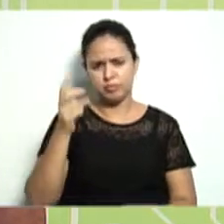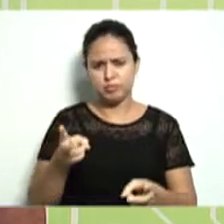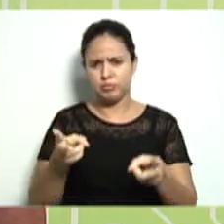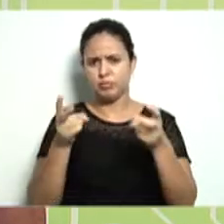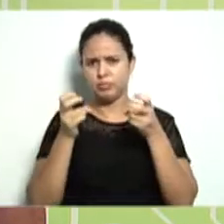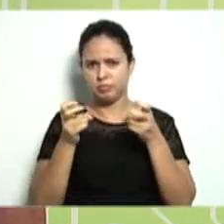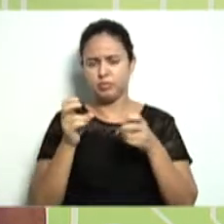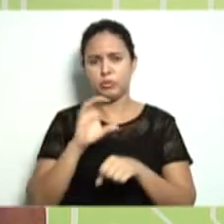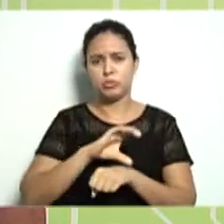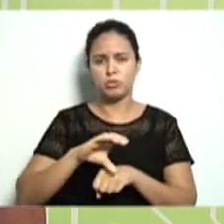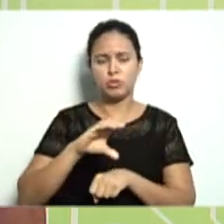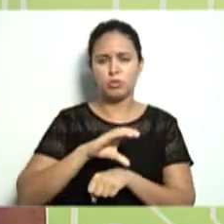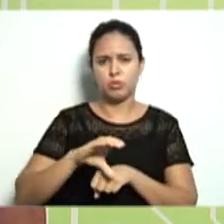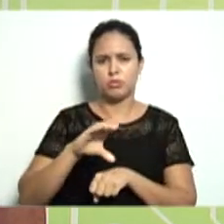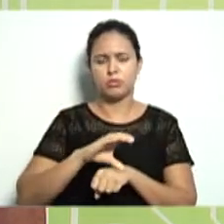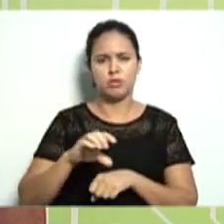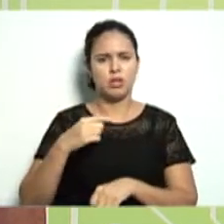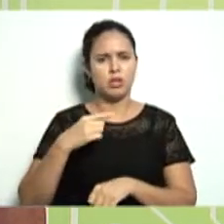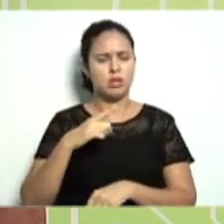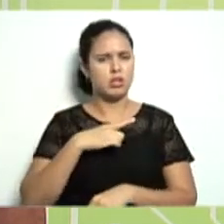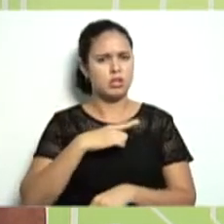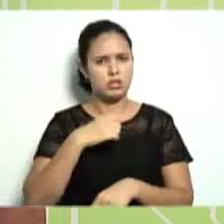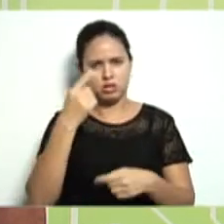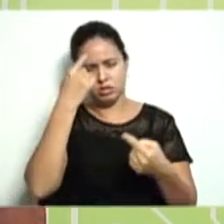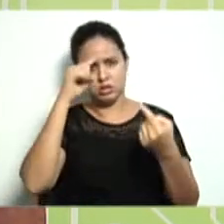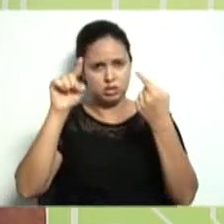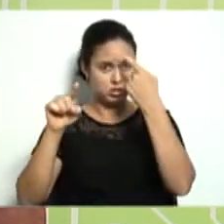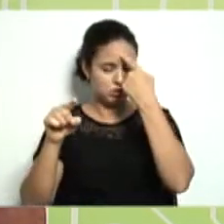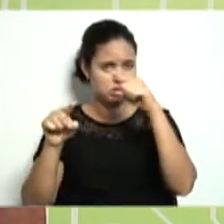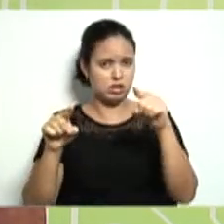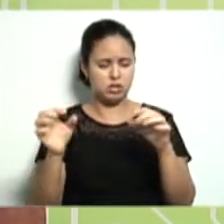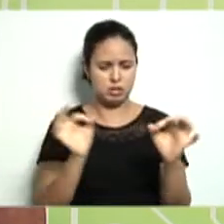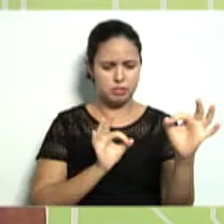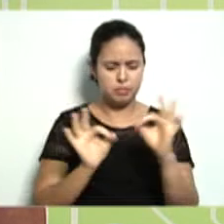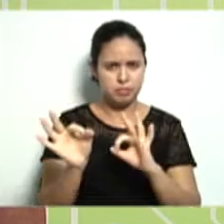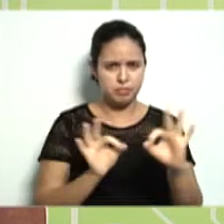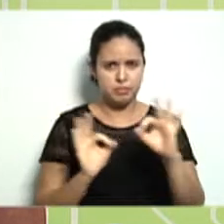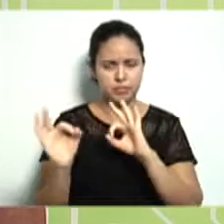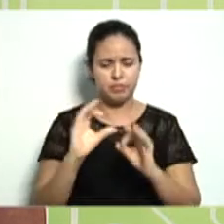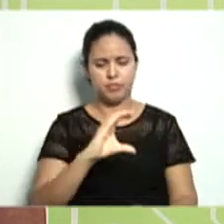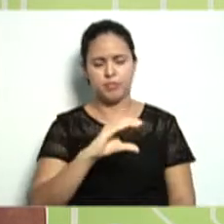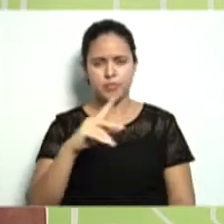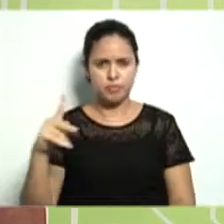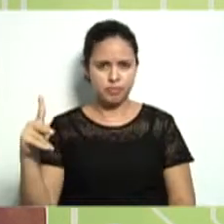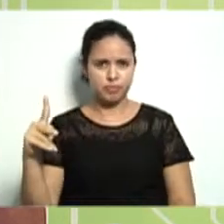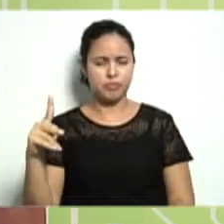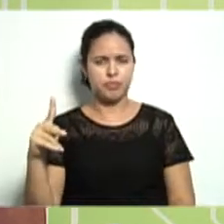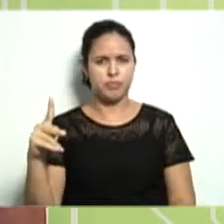o curso, quando a gente tem as ideias de montar uma cooperativa, vai surgir bastante